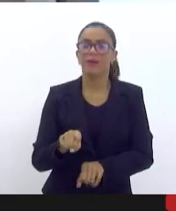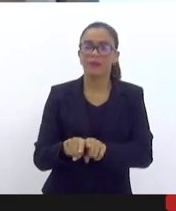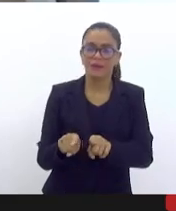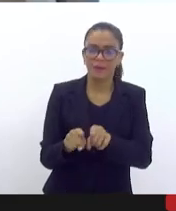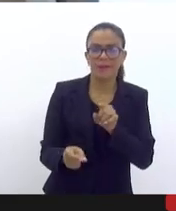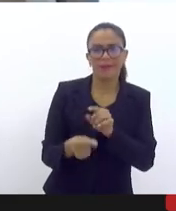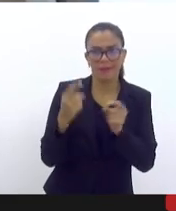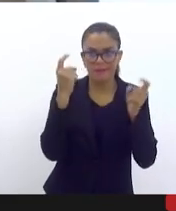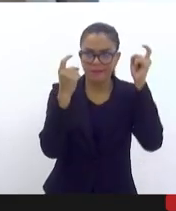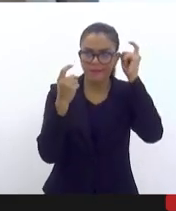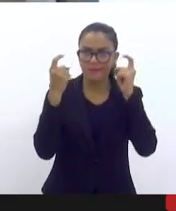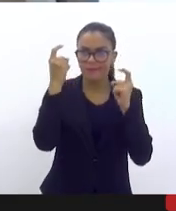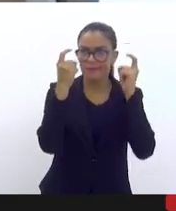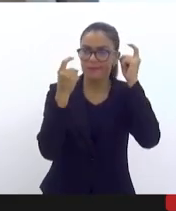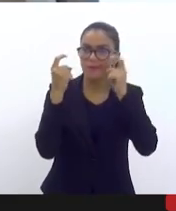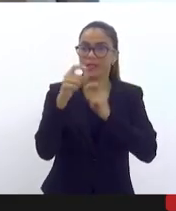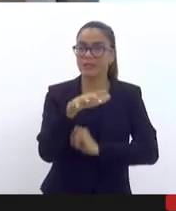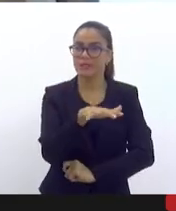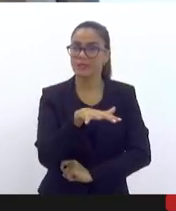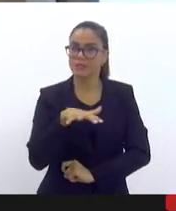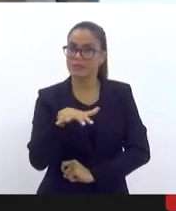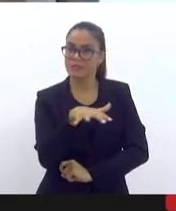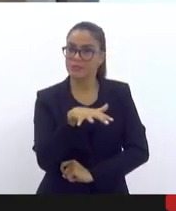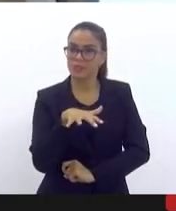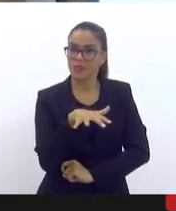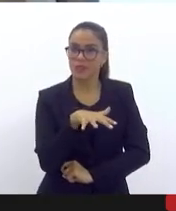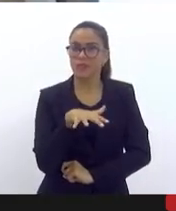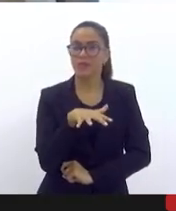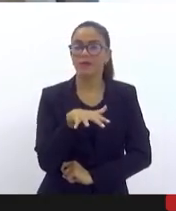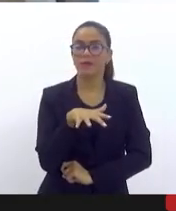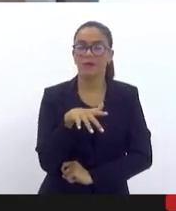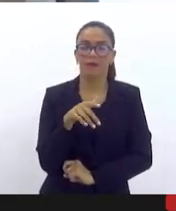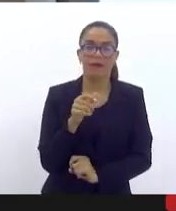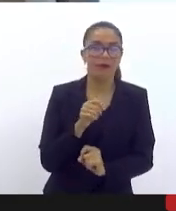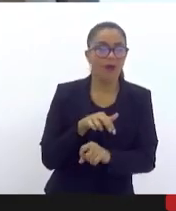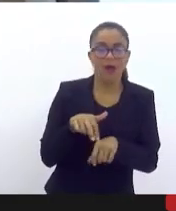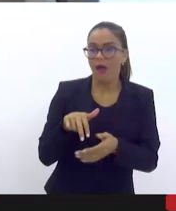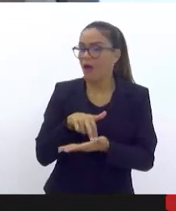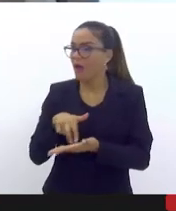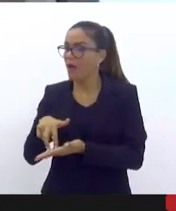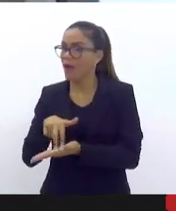né são esses quadros de inquietação